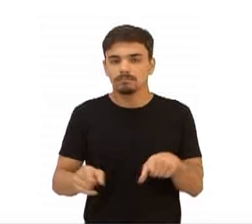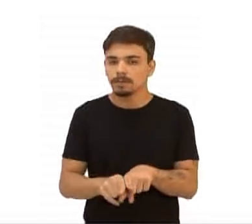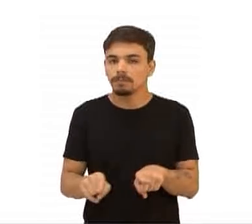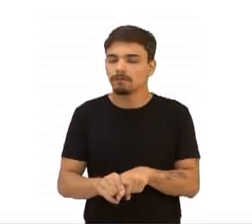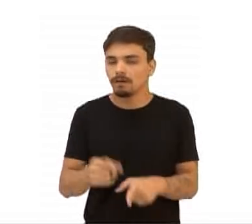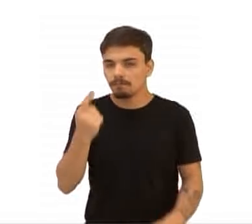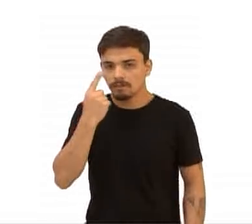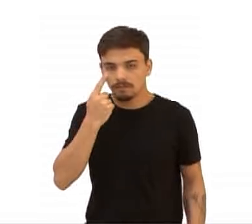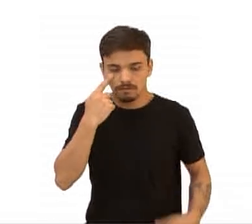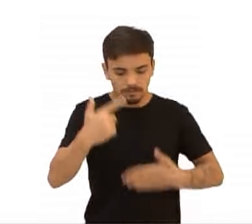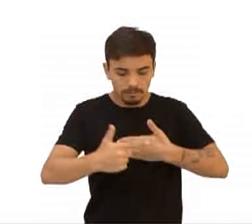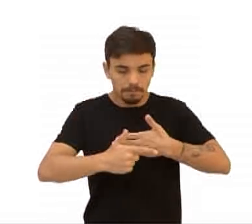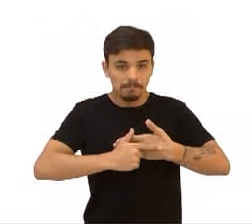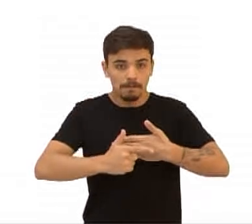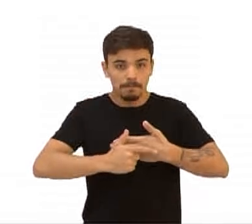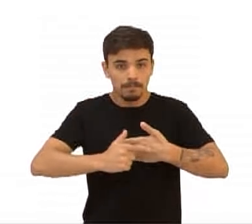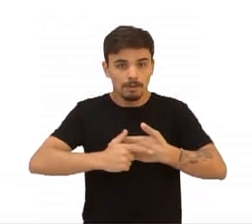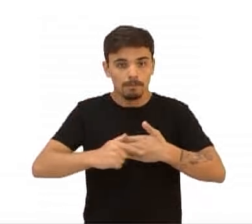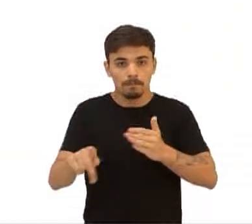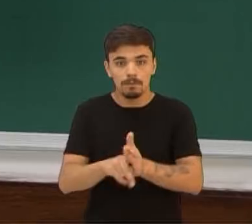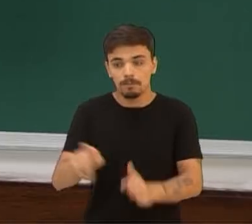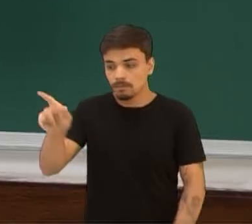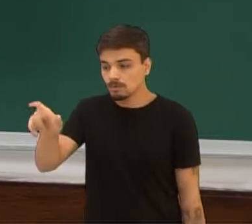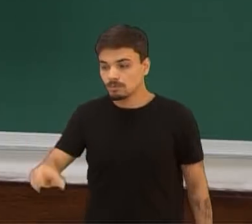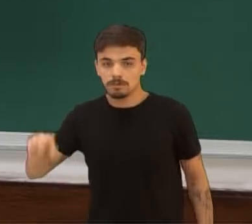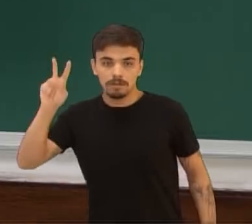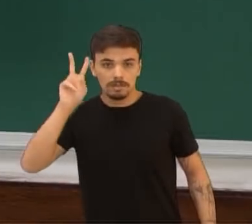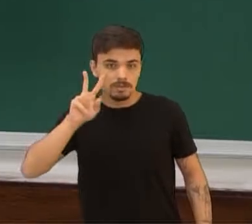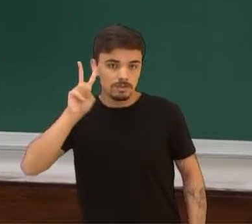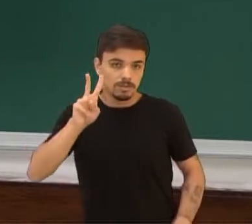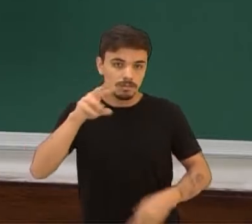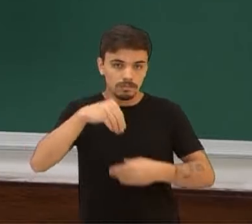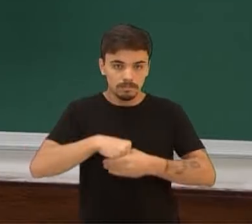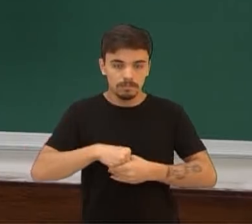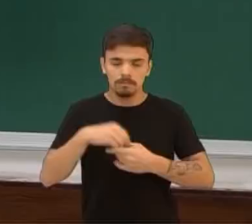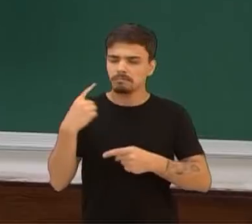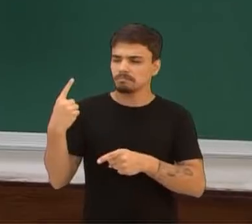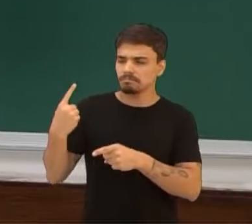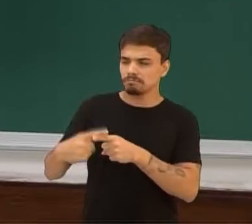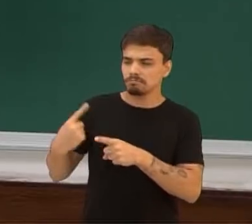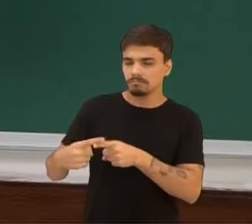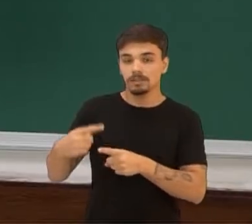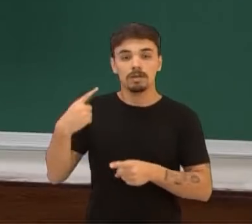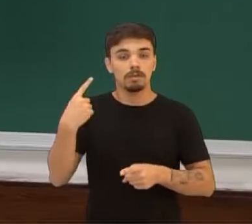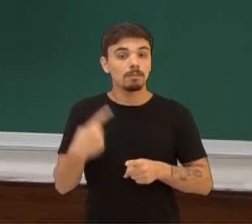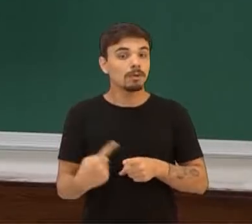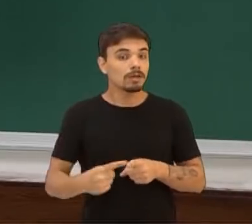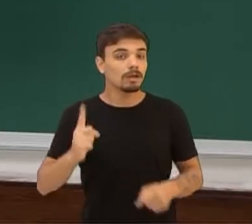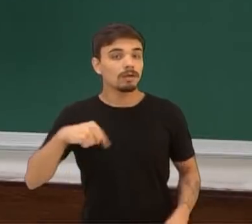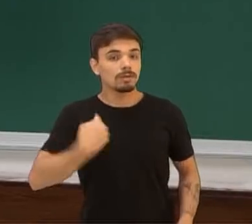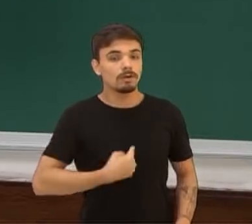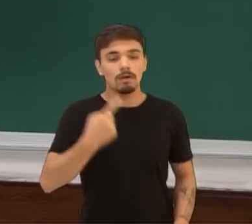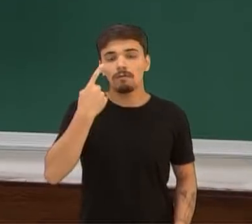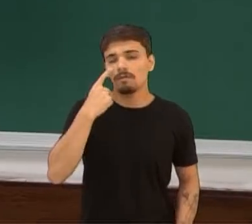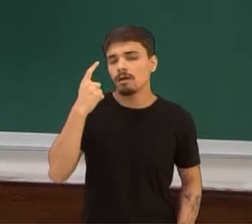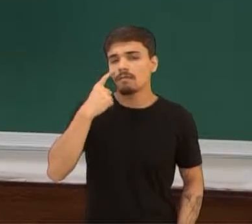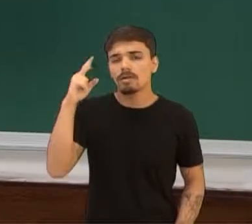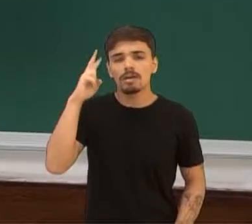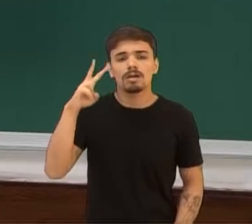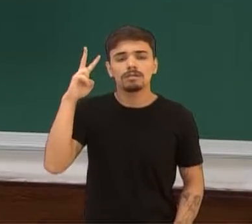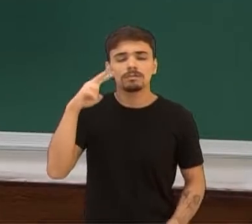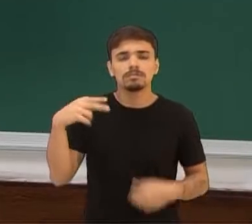o papel do sujeito histórico nesse fato. Por quê? Porque a gente vai ver que a